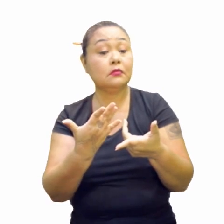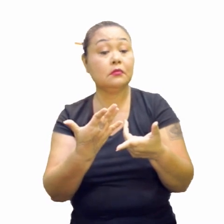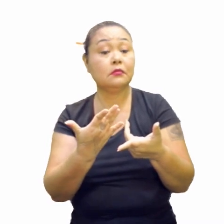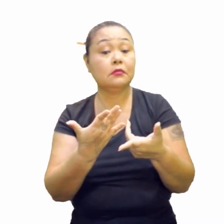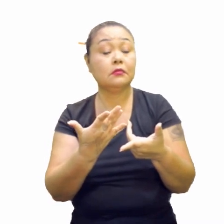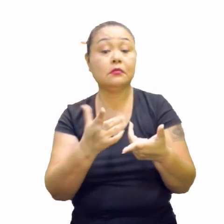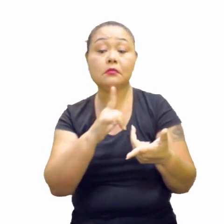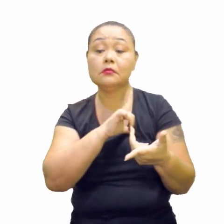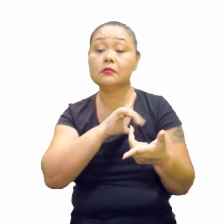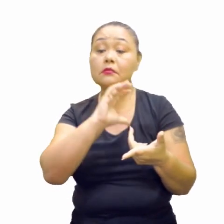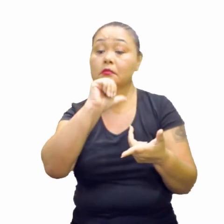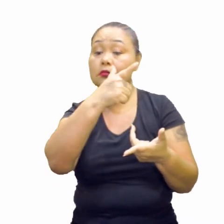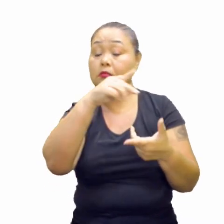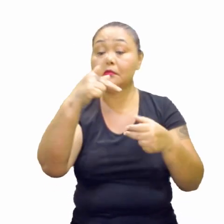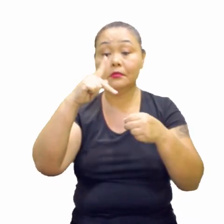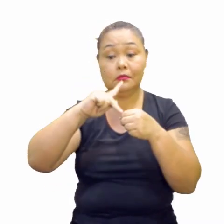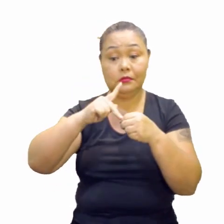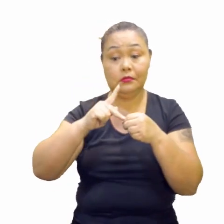da Petrobras.